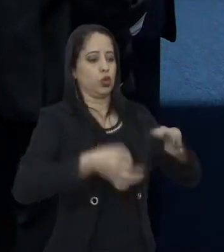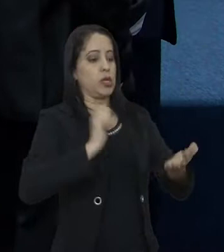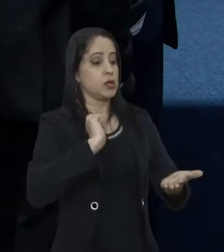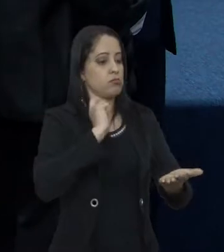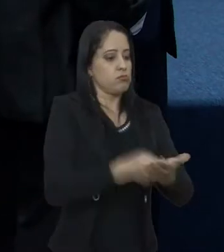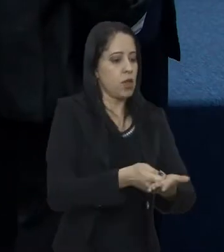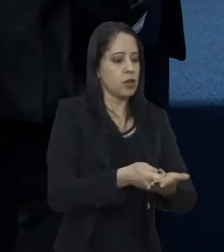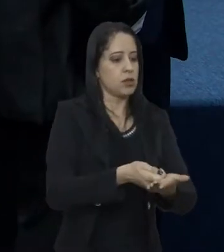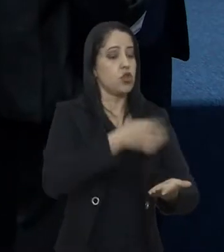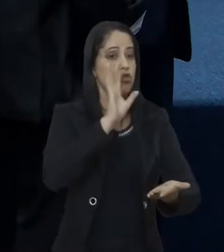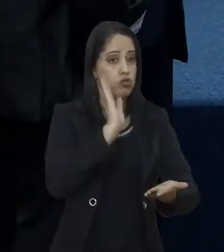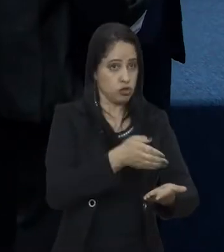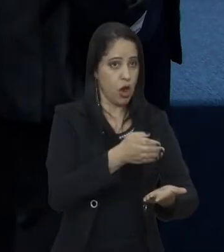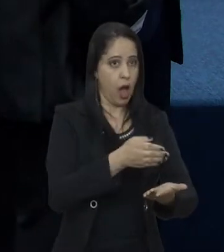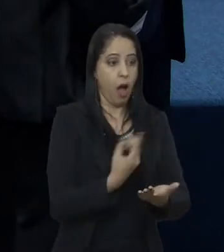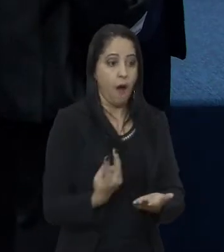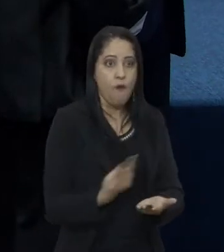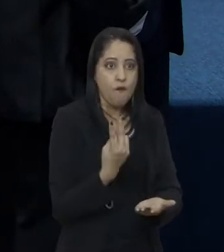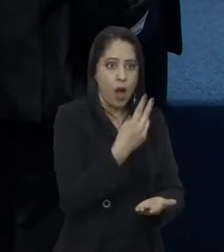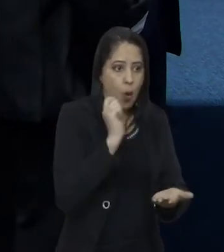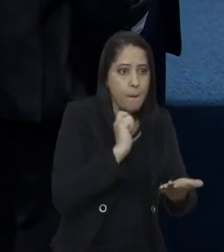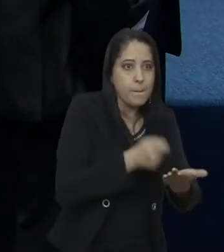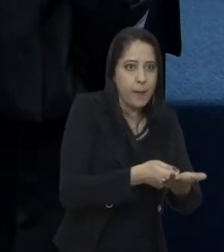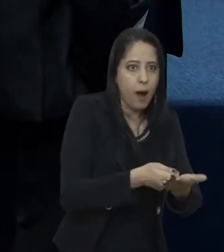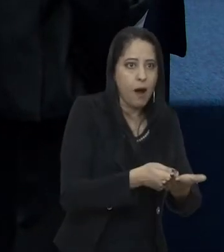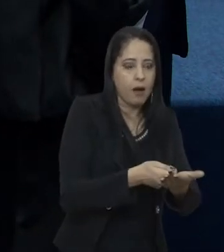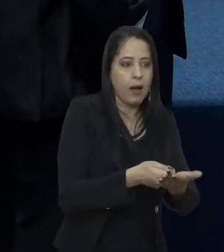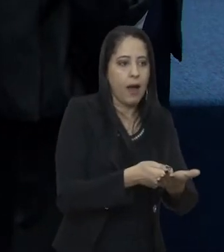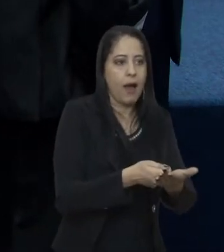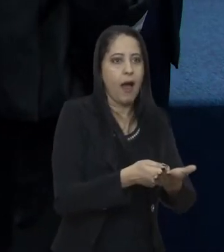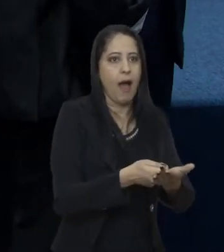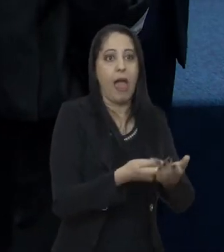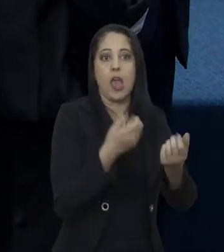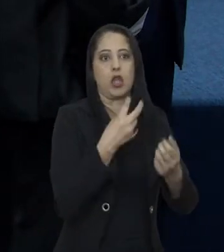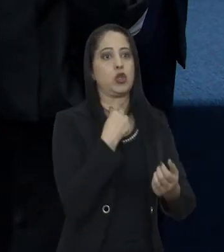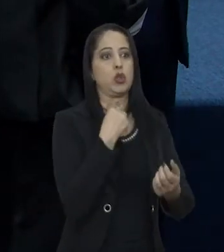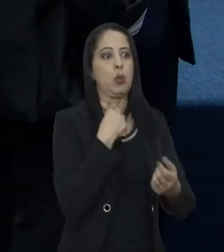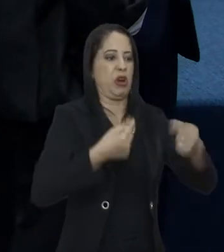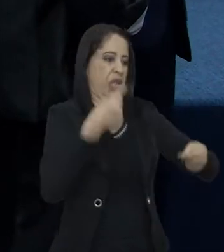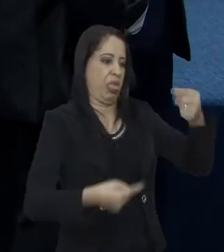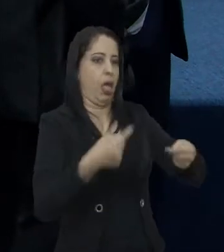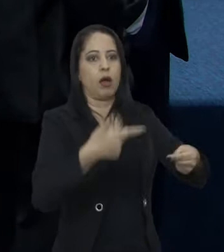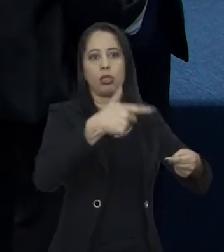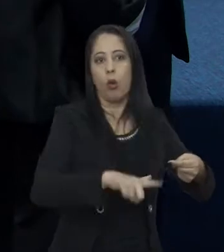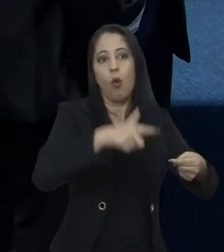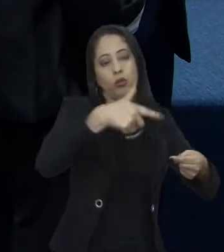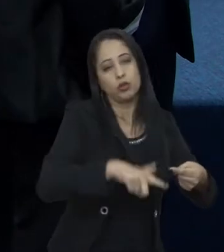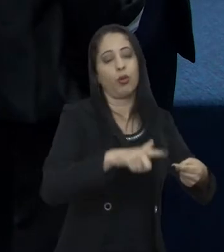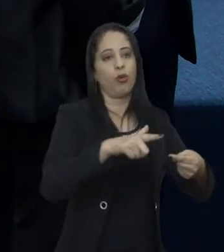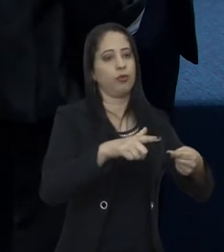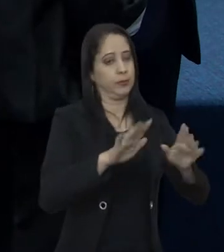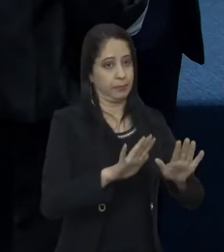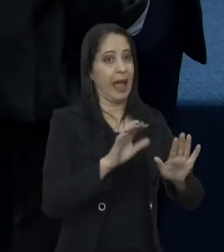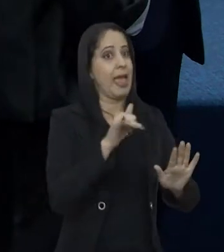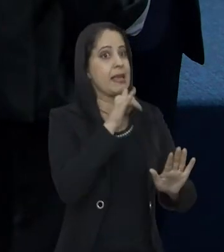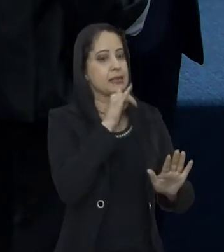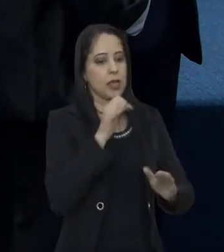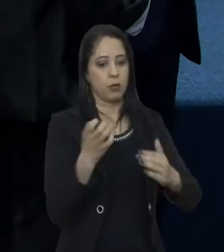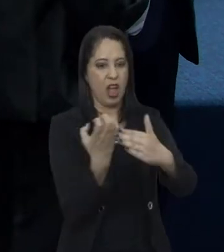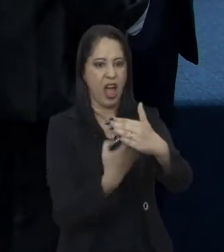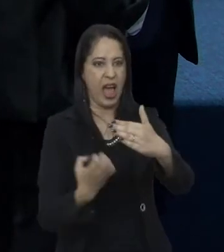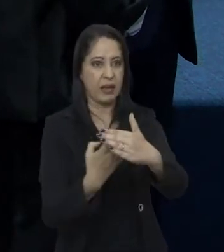da conciliação ela não pode mais ser discutida o que pode assim se a empresa não